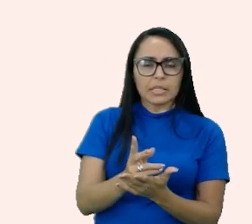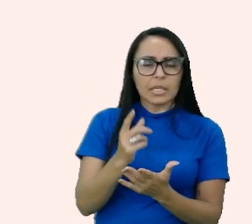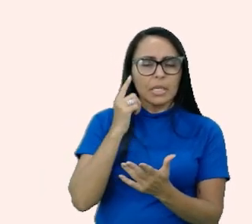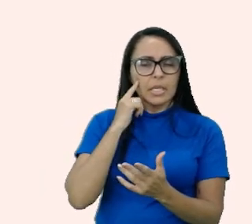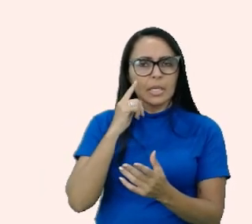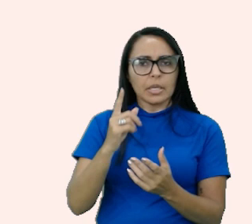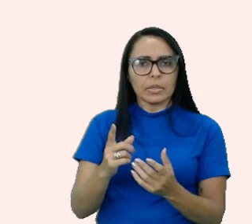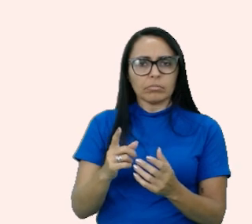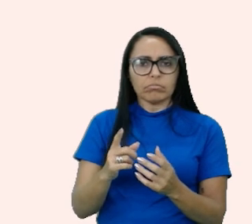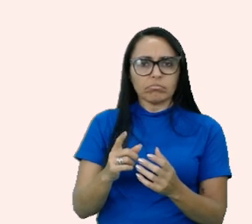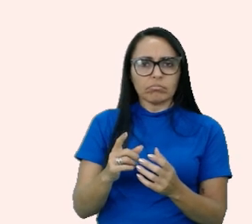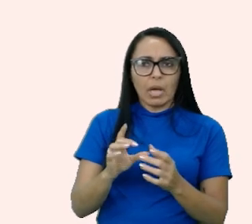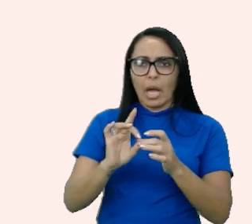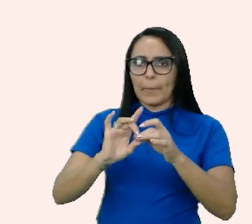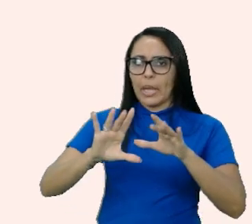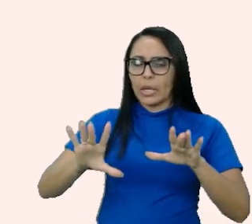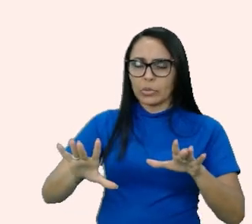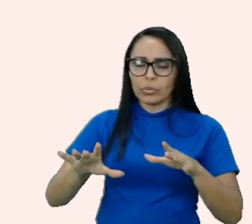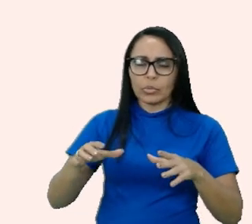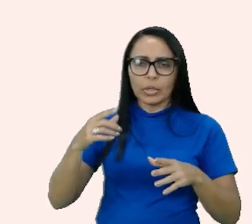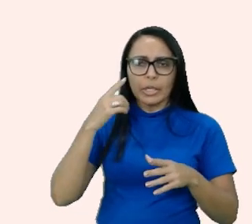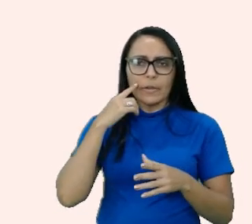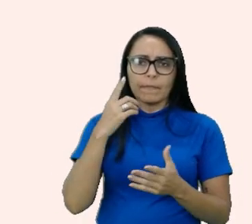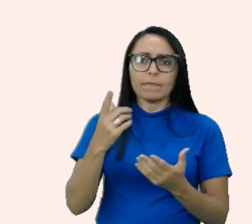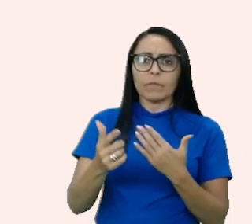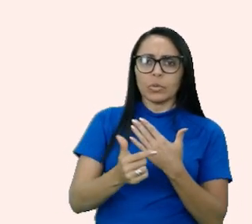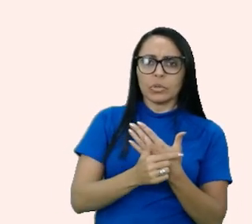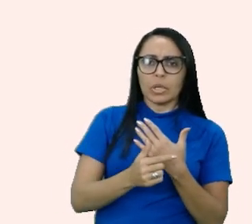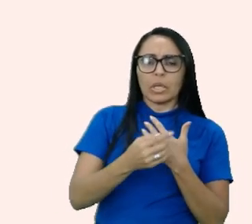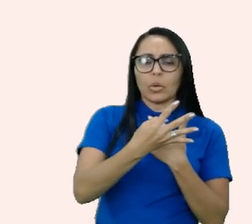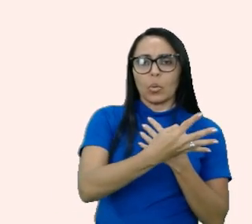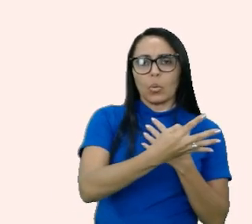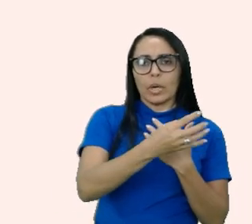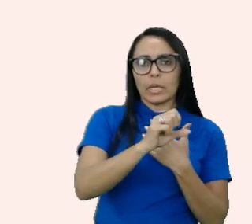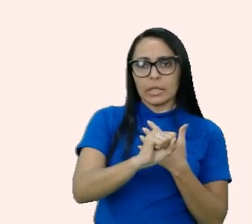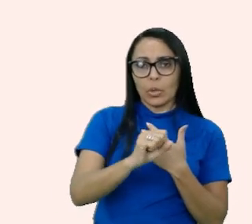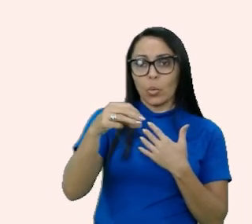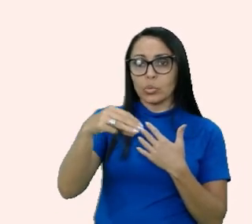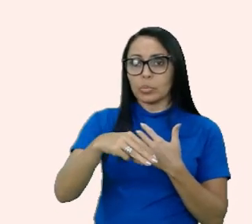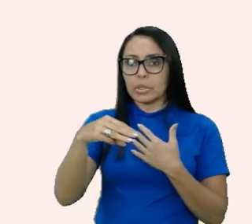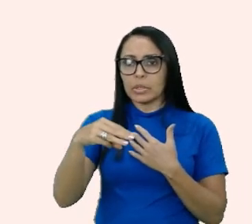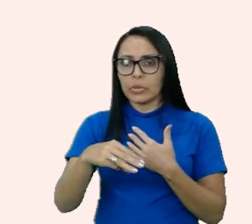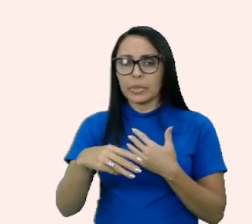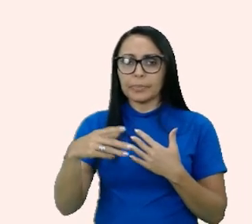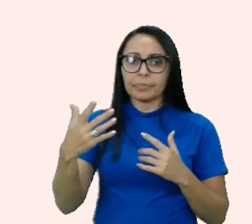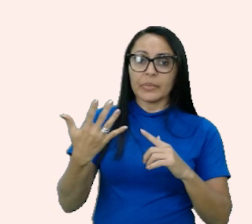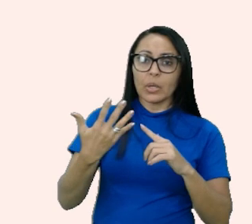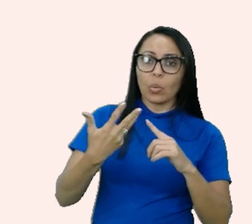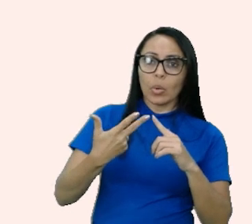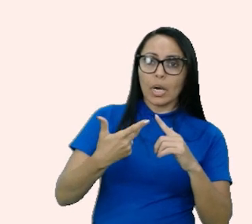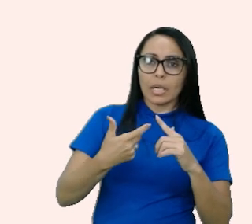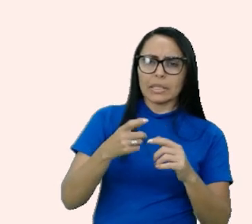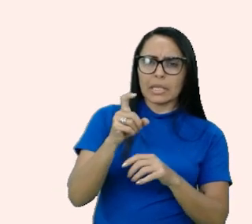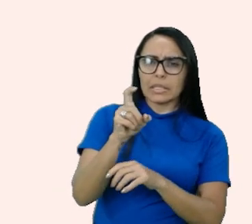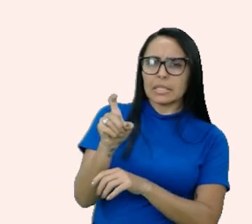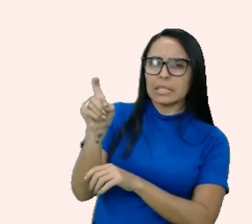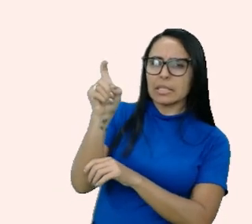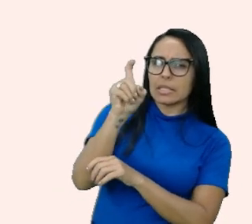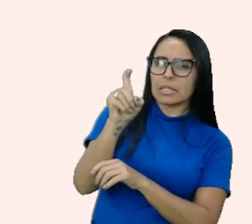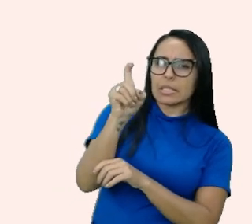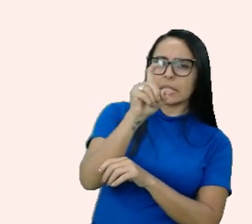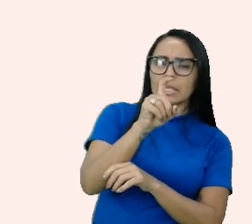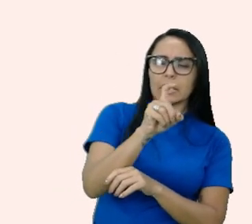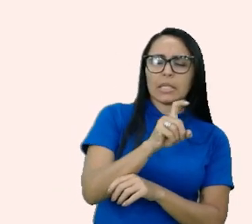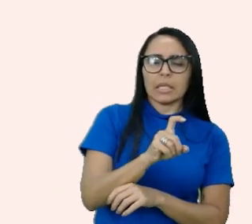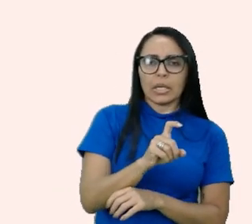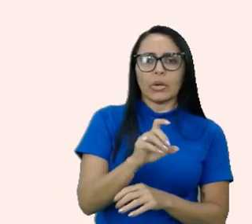ininterruptamente e for acionado a cada 48 minutos. A quantidade de inseticida que é liberada a cada acionamento